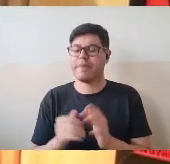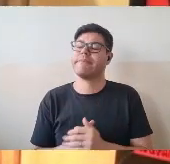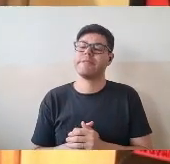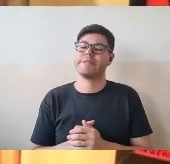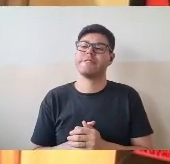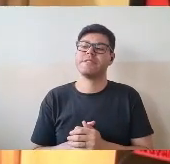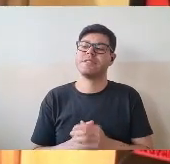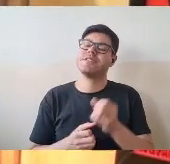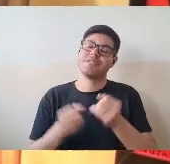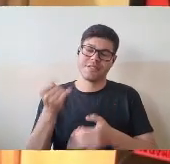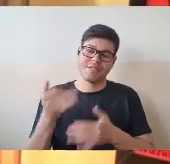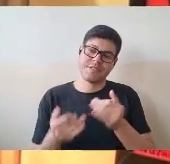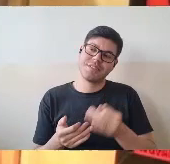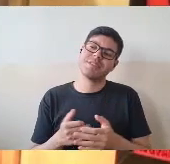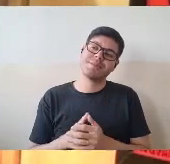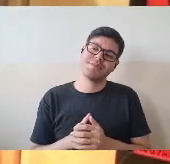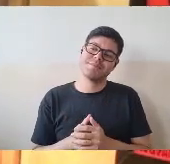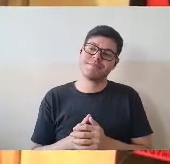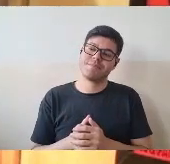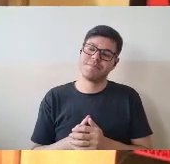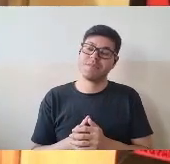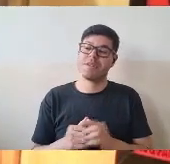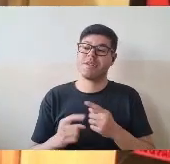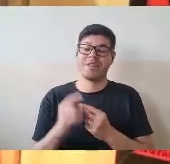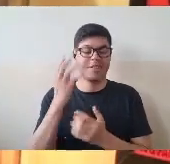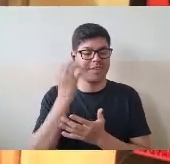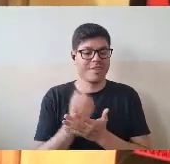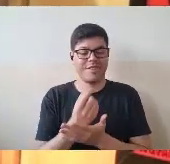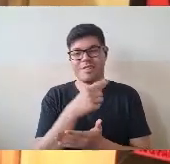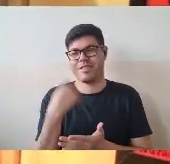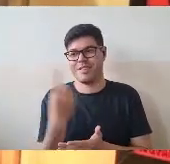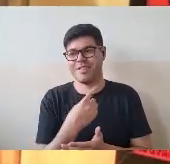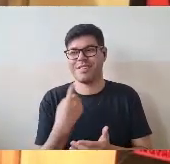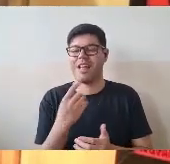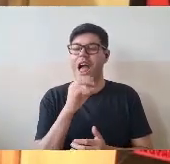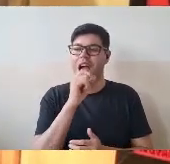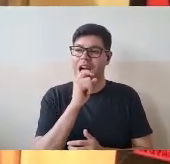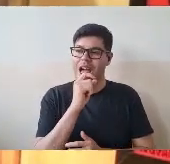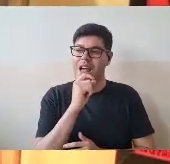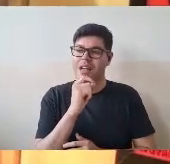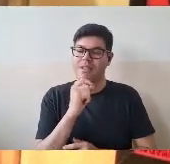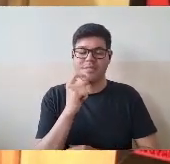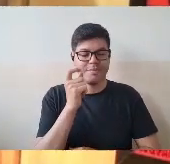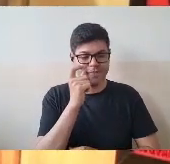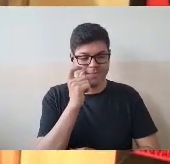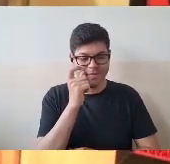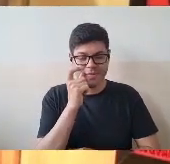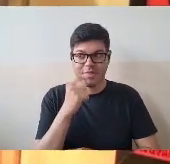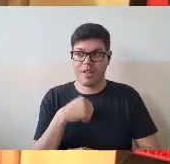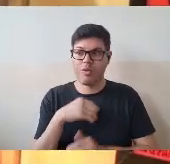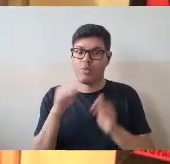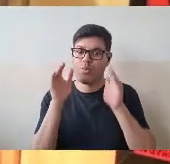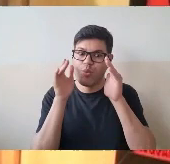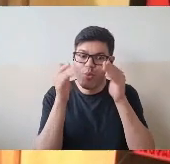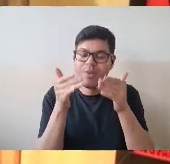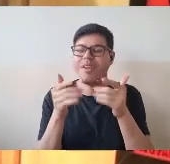aqui do Oeste Paulista. Ele, antes de cirurgia, ele ia rezar e pedir para que Deus desse